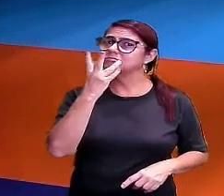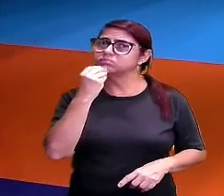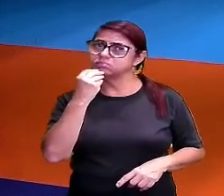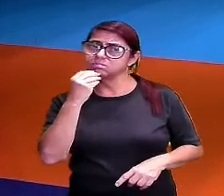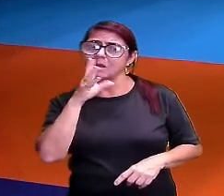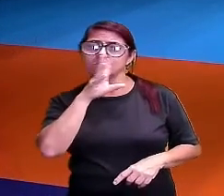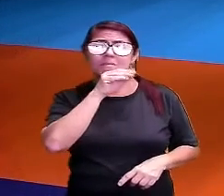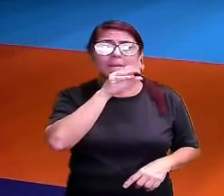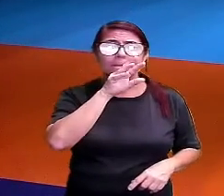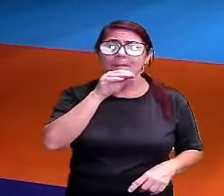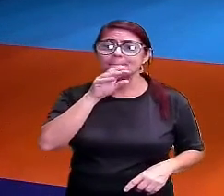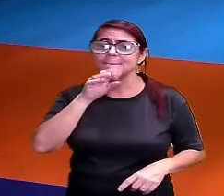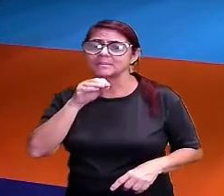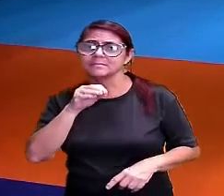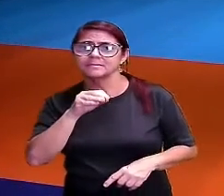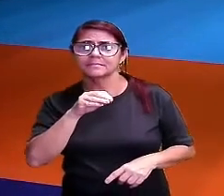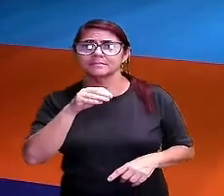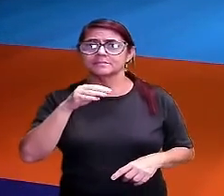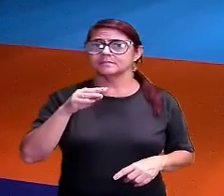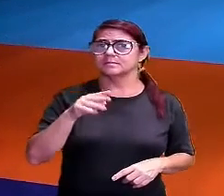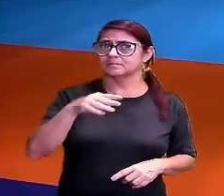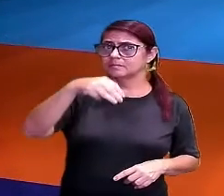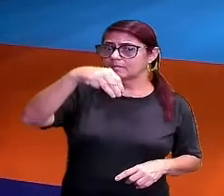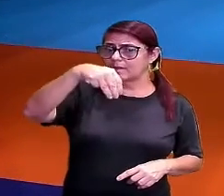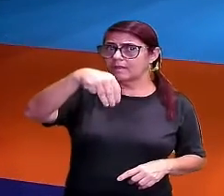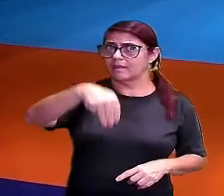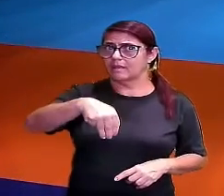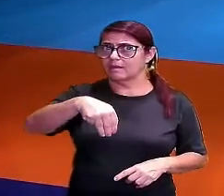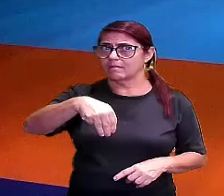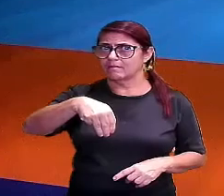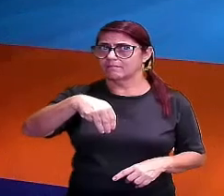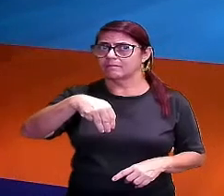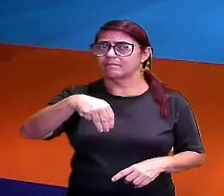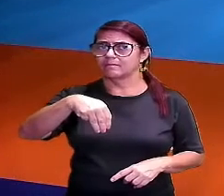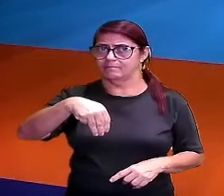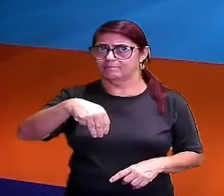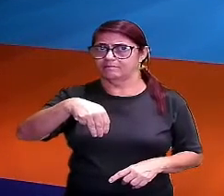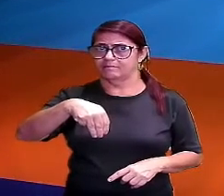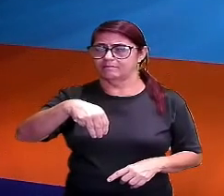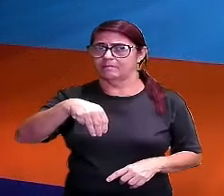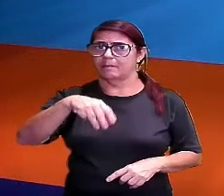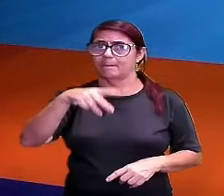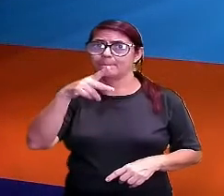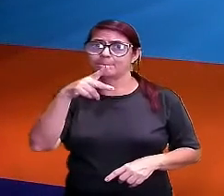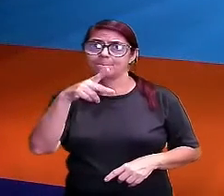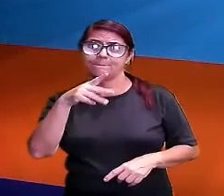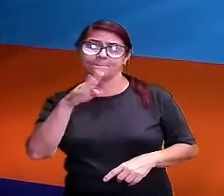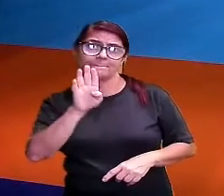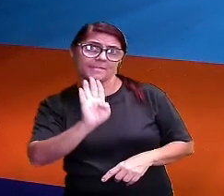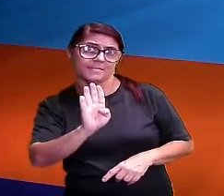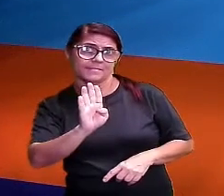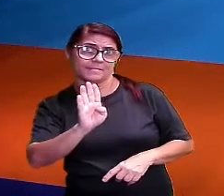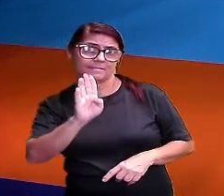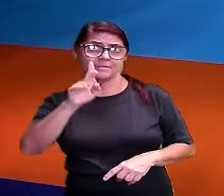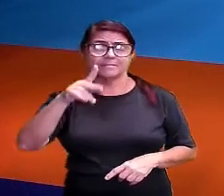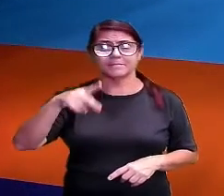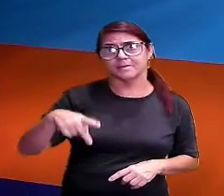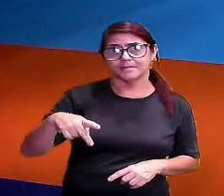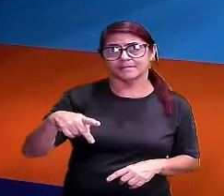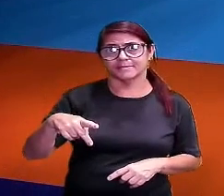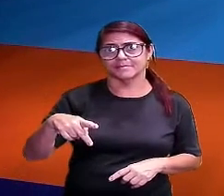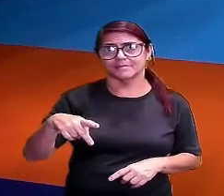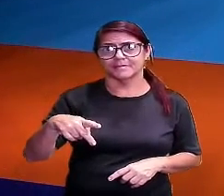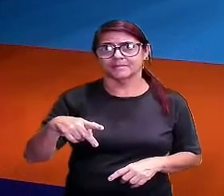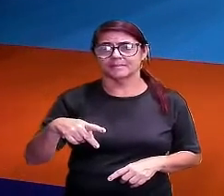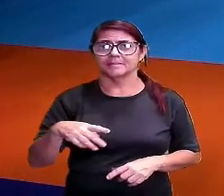juntam para falar. Vamos repetir? M, P, B.